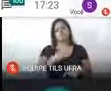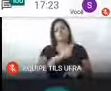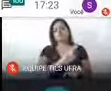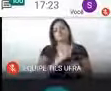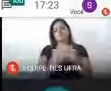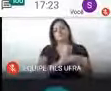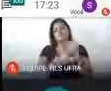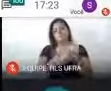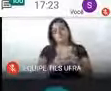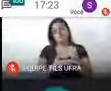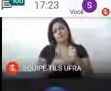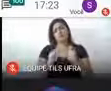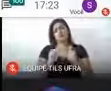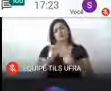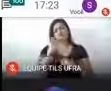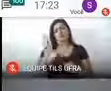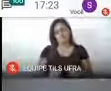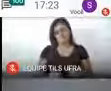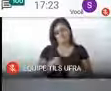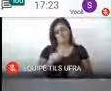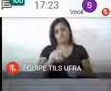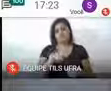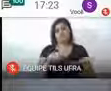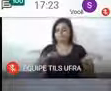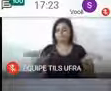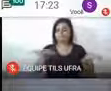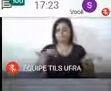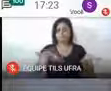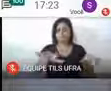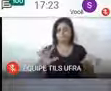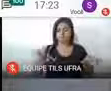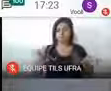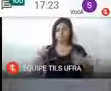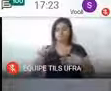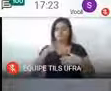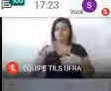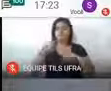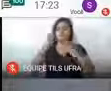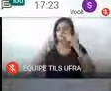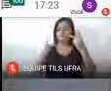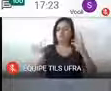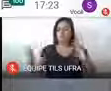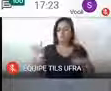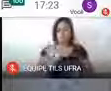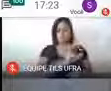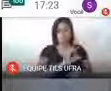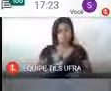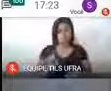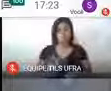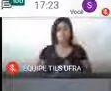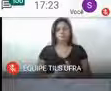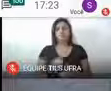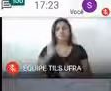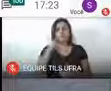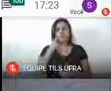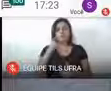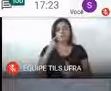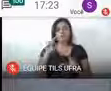Então, aqui é o perfil dos colaboradores dela, né? Então, são 4 colaboradores em cada uma das comunidades.